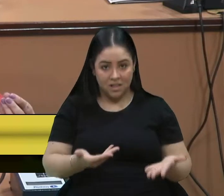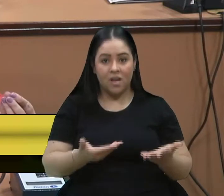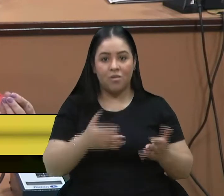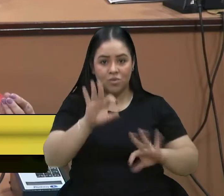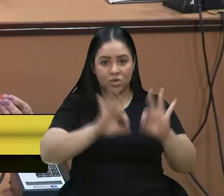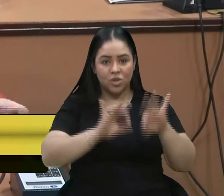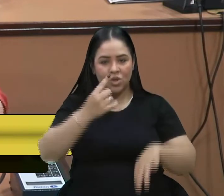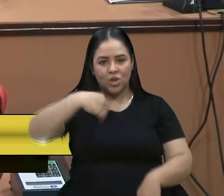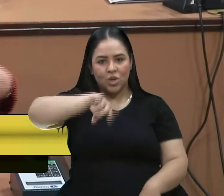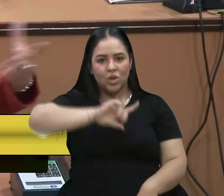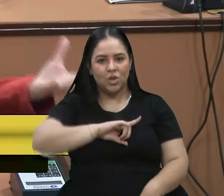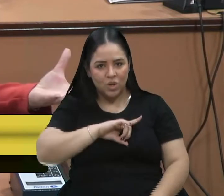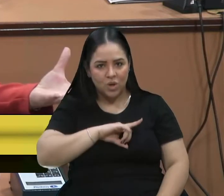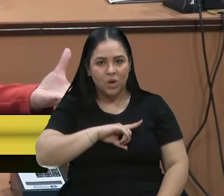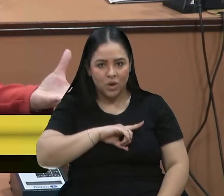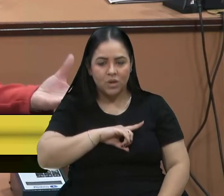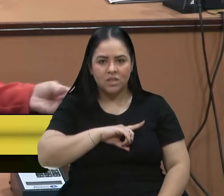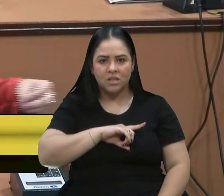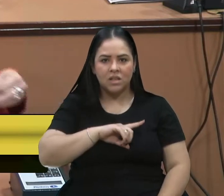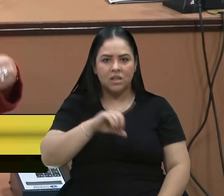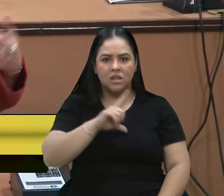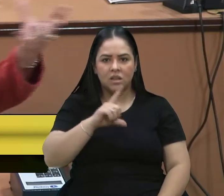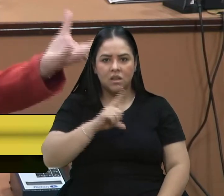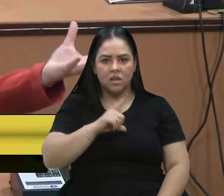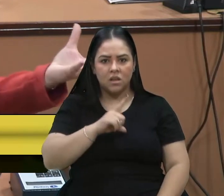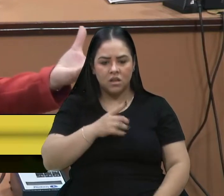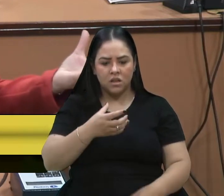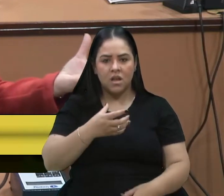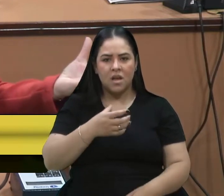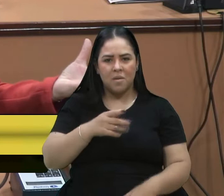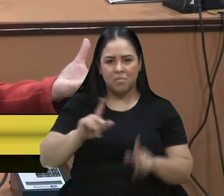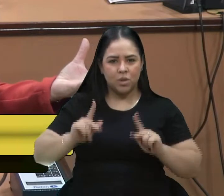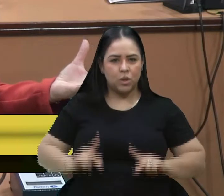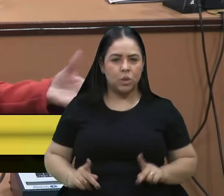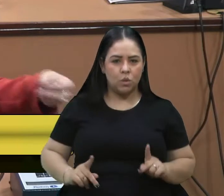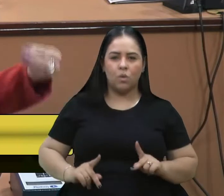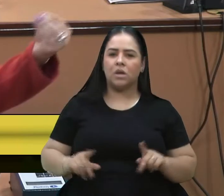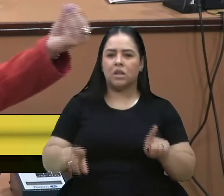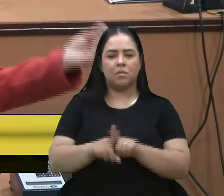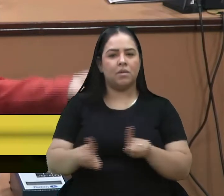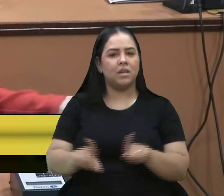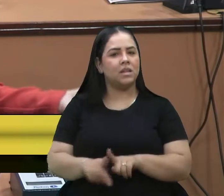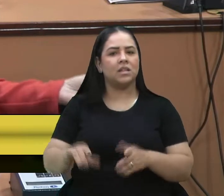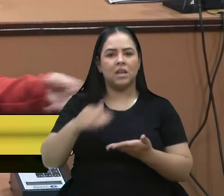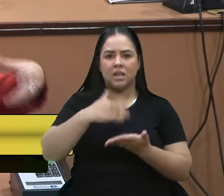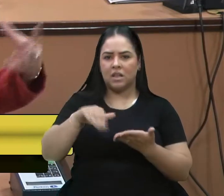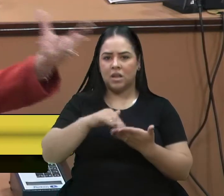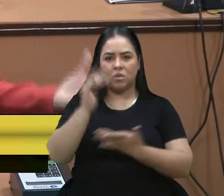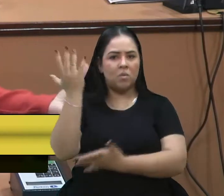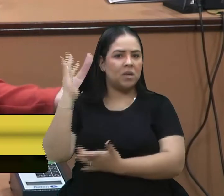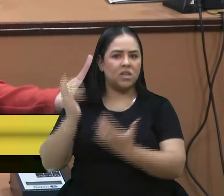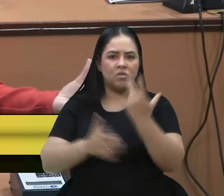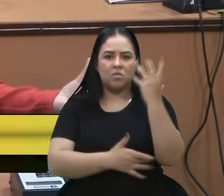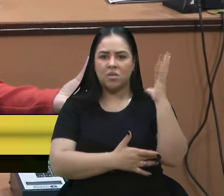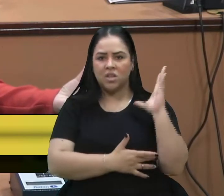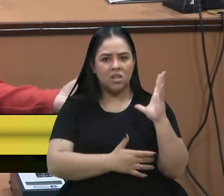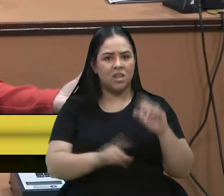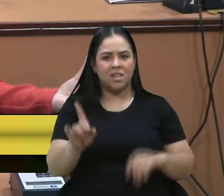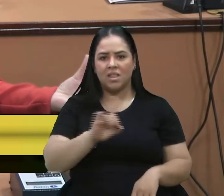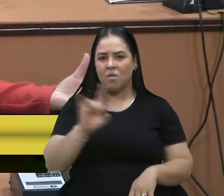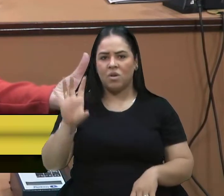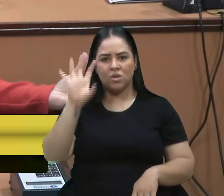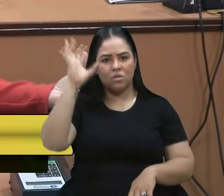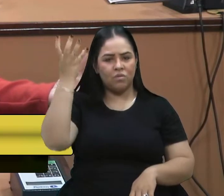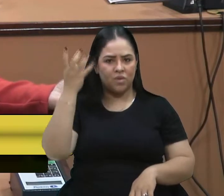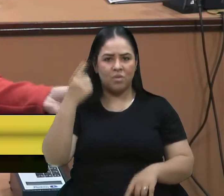recebidos por pessoas que foram, inclusive, né, foi secretário do Meio Ambiente, não resolveu, foi uma das piores administrações da